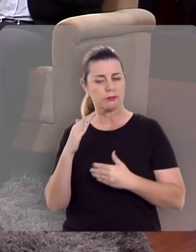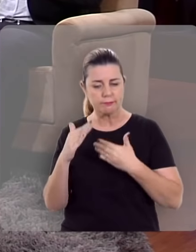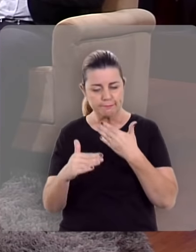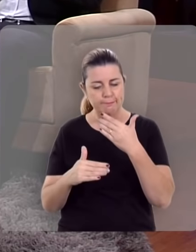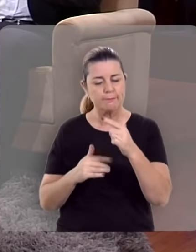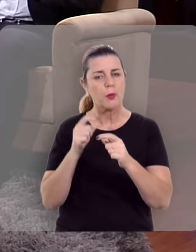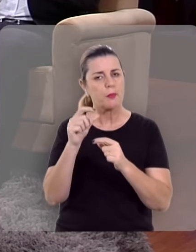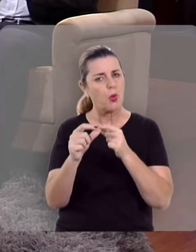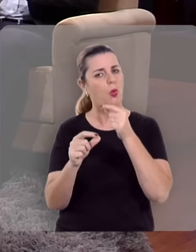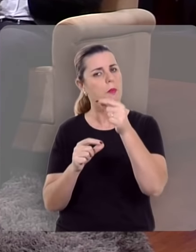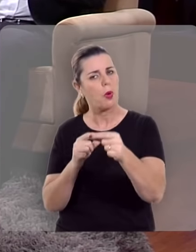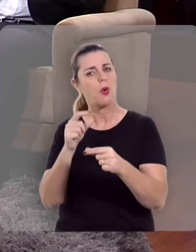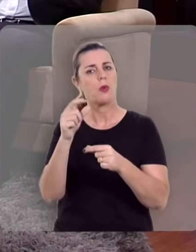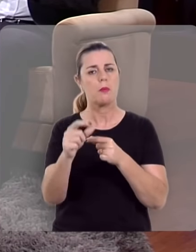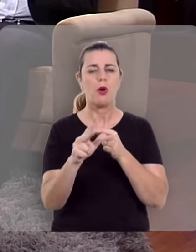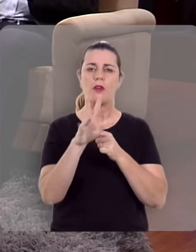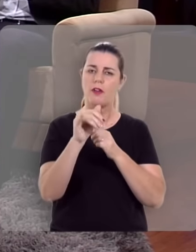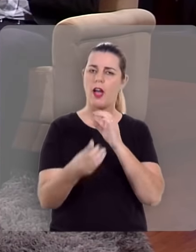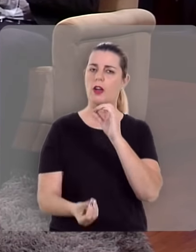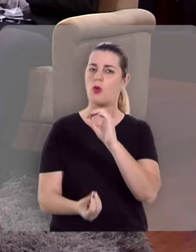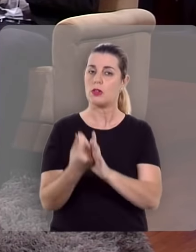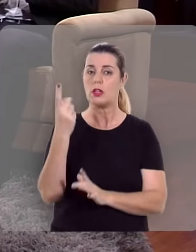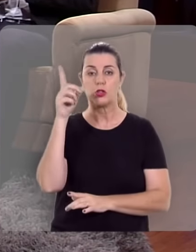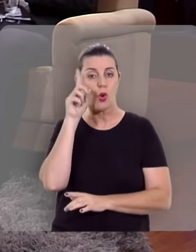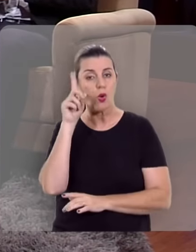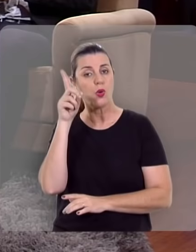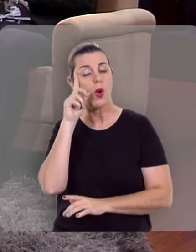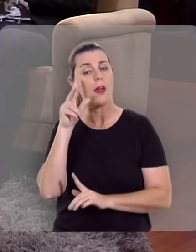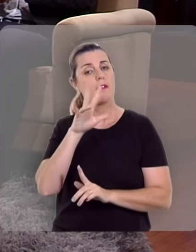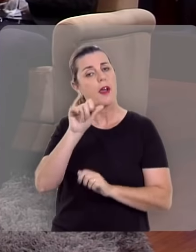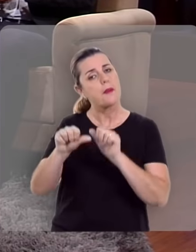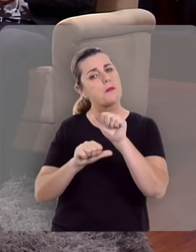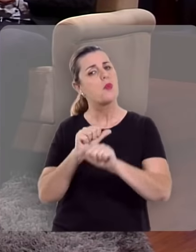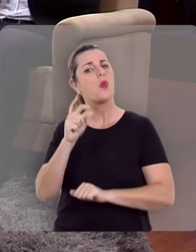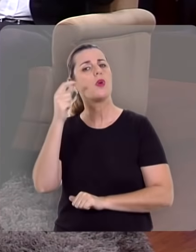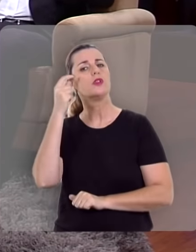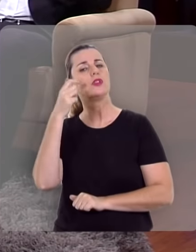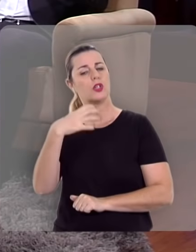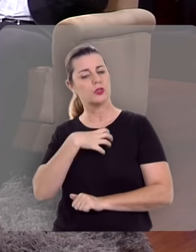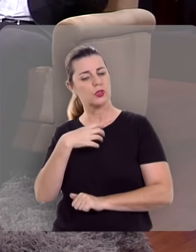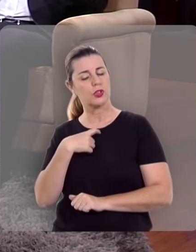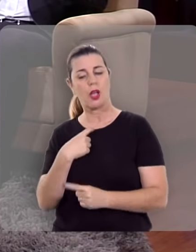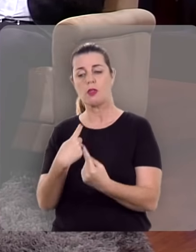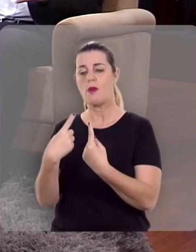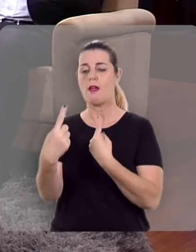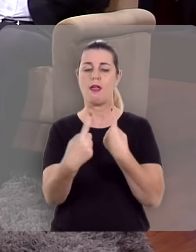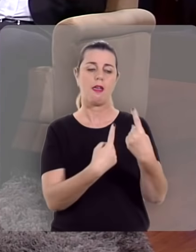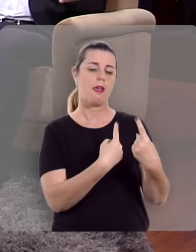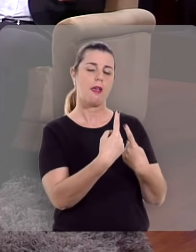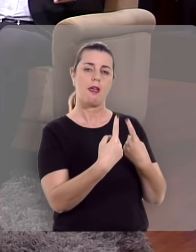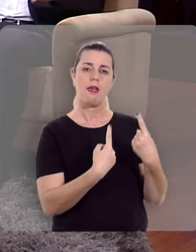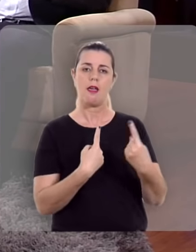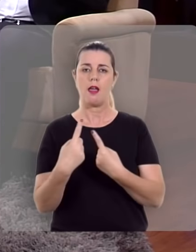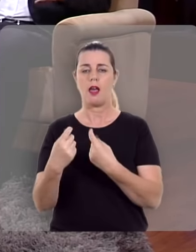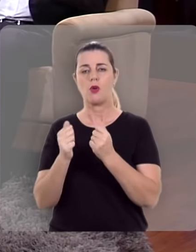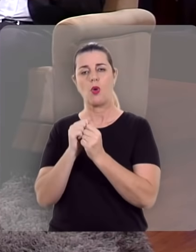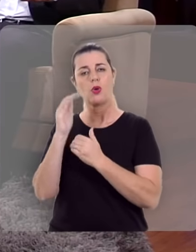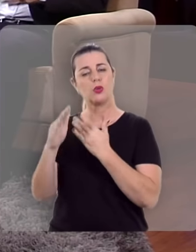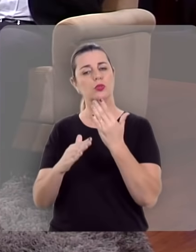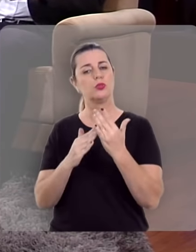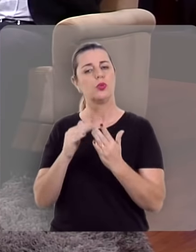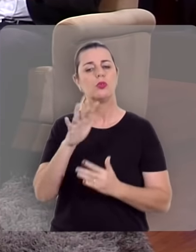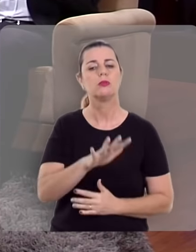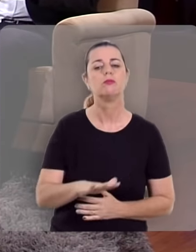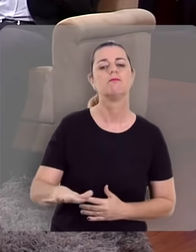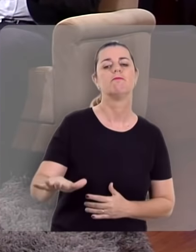vai acontecendo, né, dia a dia, vai mudando a maneira dessa pessoa se relacionar com tudo à sua